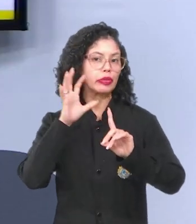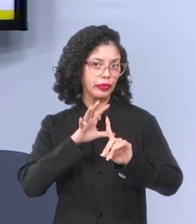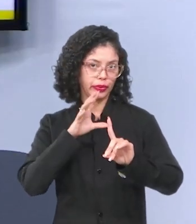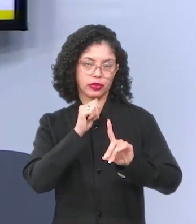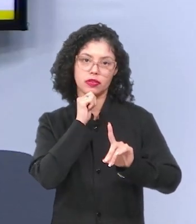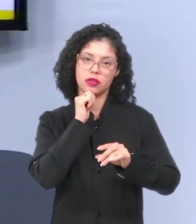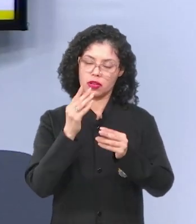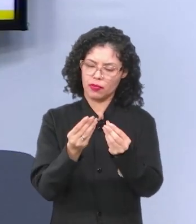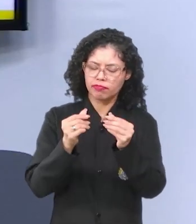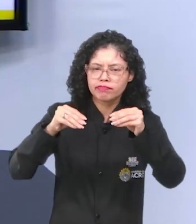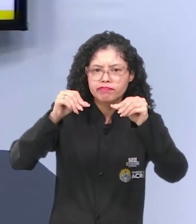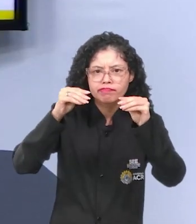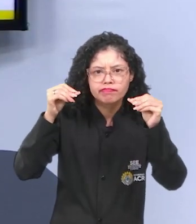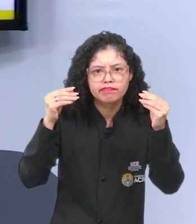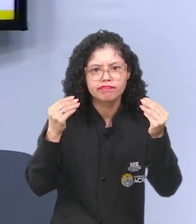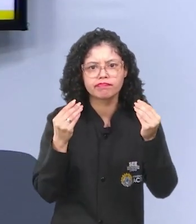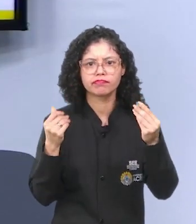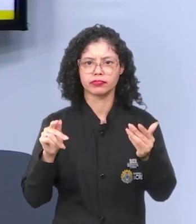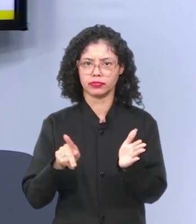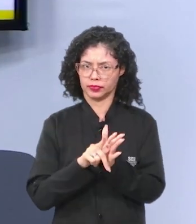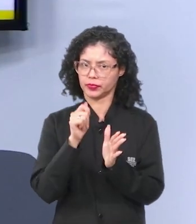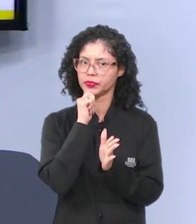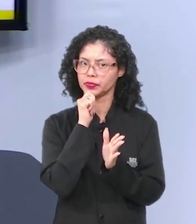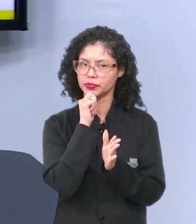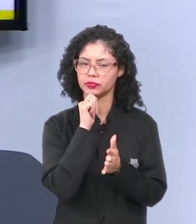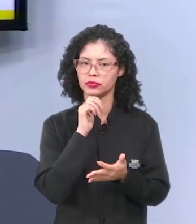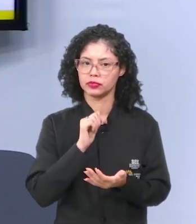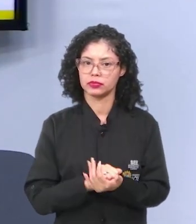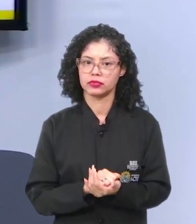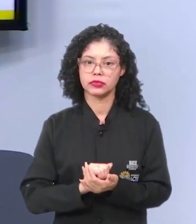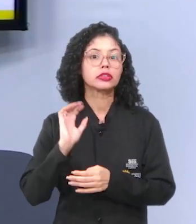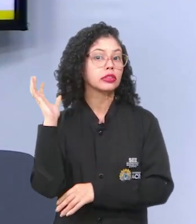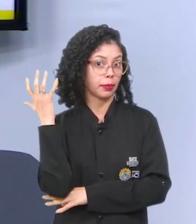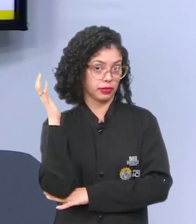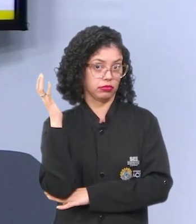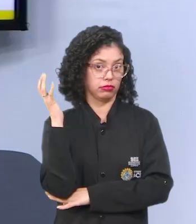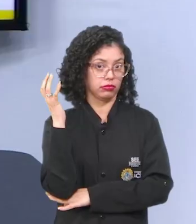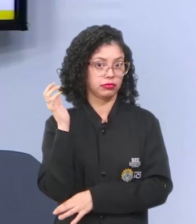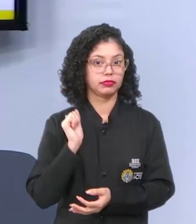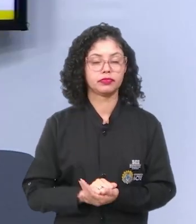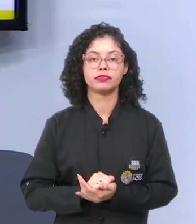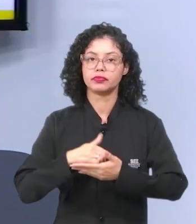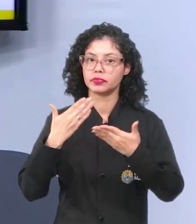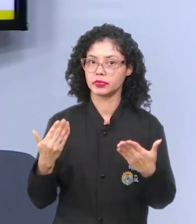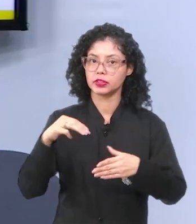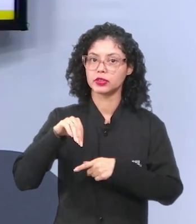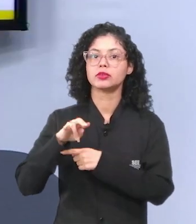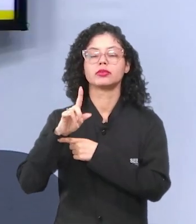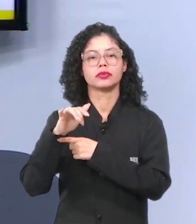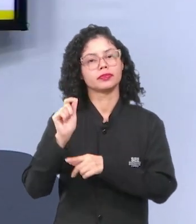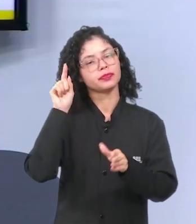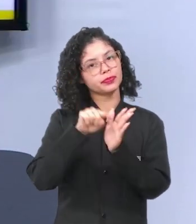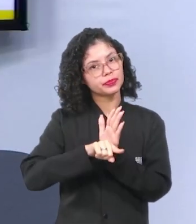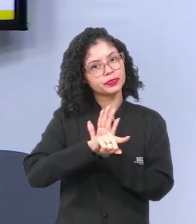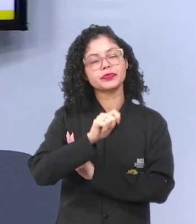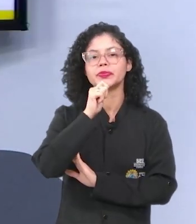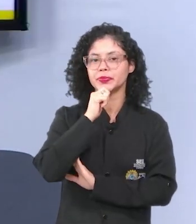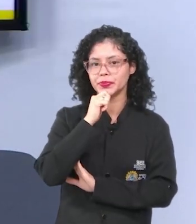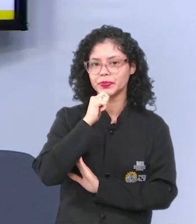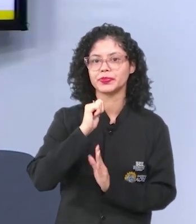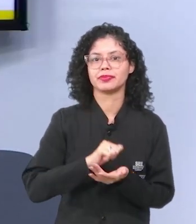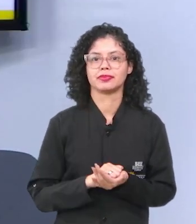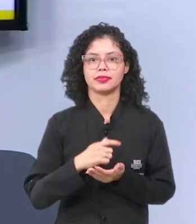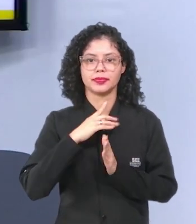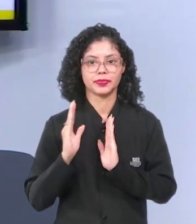na textura da planta? Então, Mendel colocou essas questões e